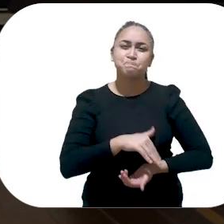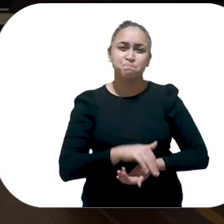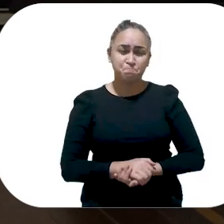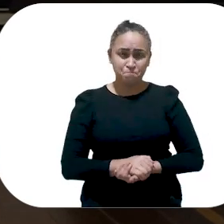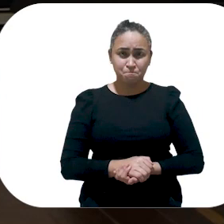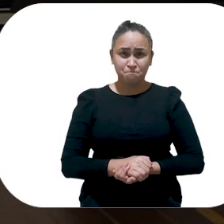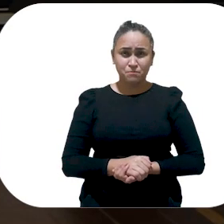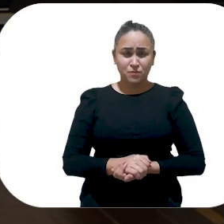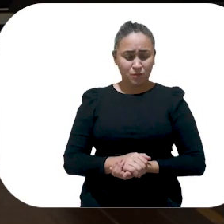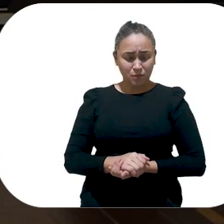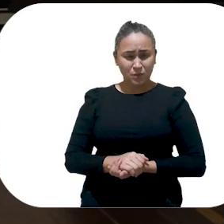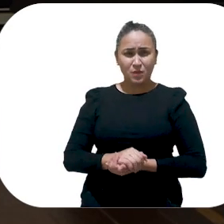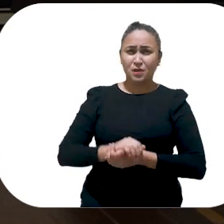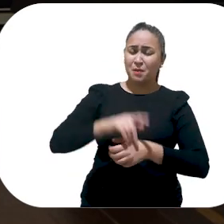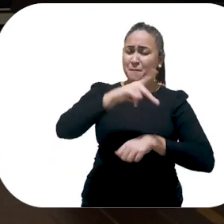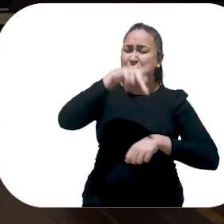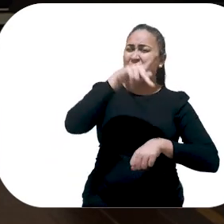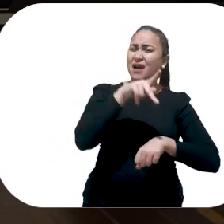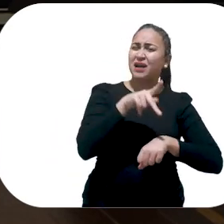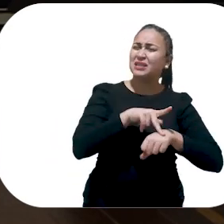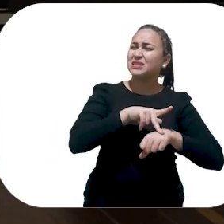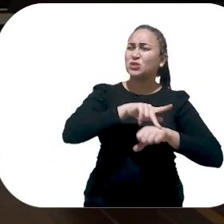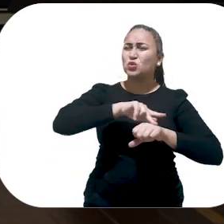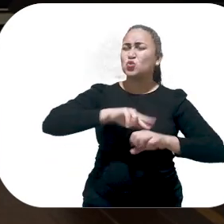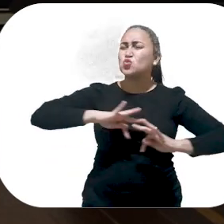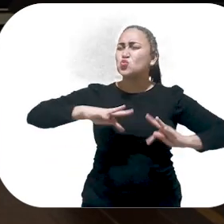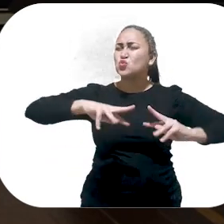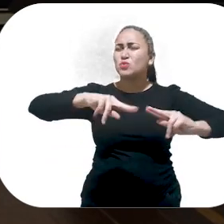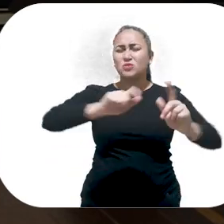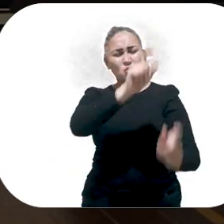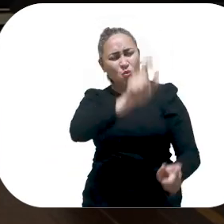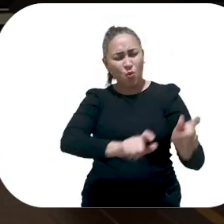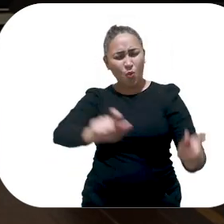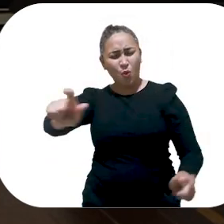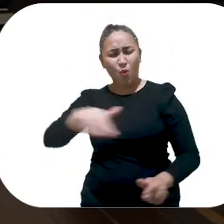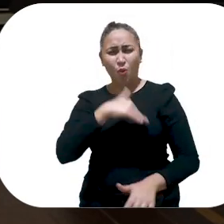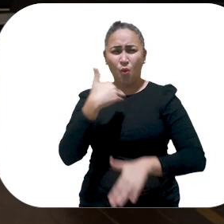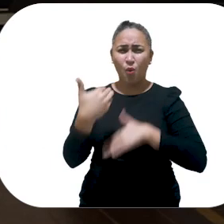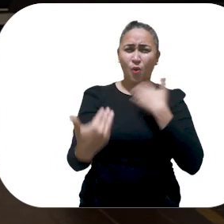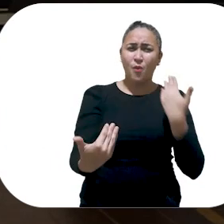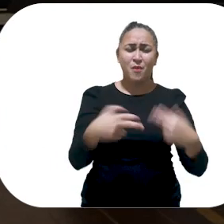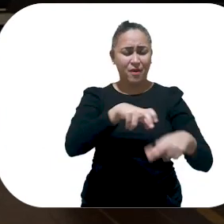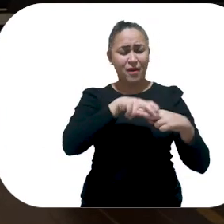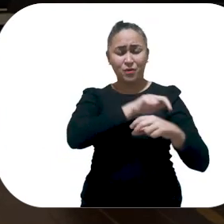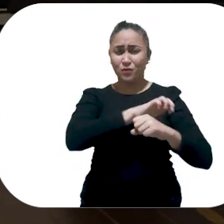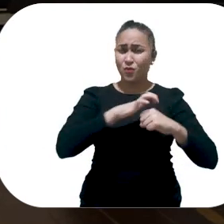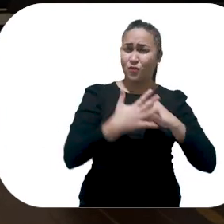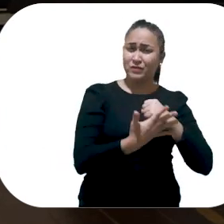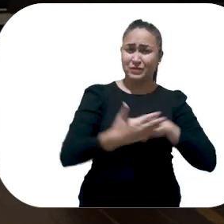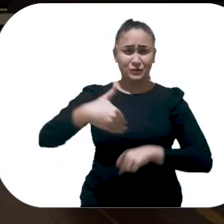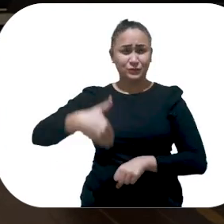Abre-se vala em todo o país. Inúmeros corpos vítimas de Covid, de